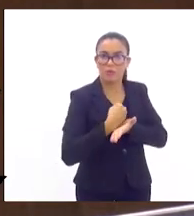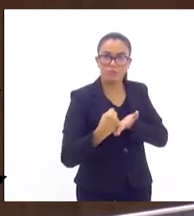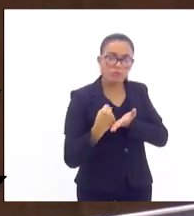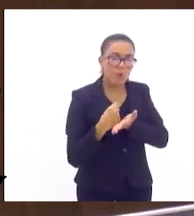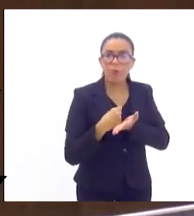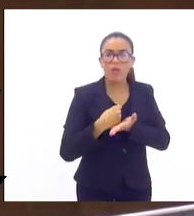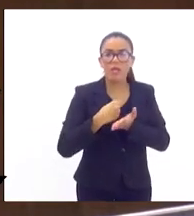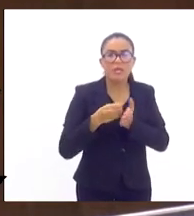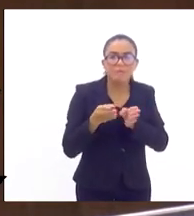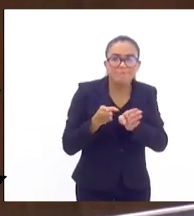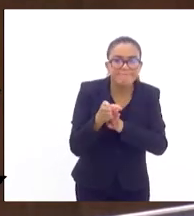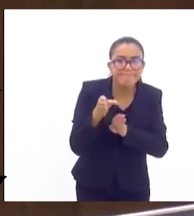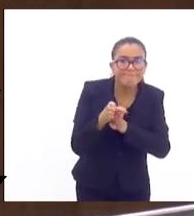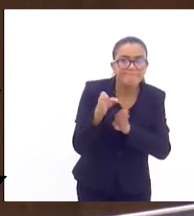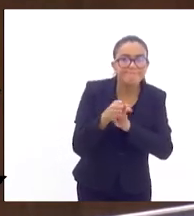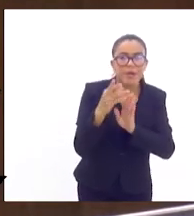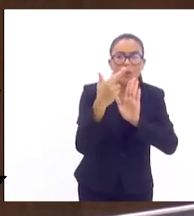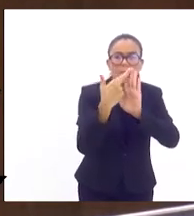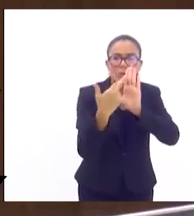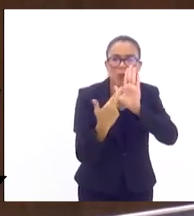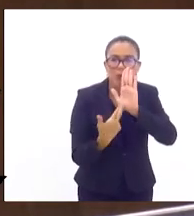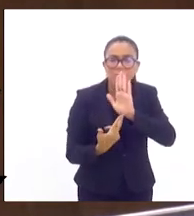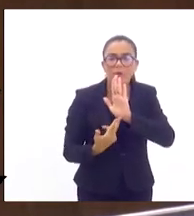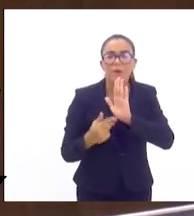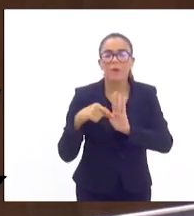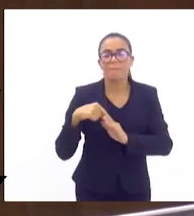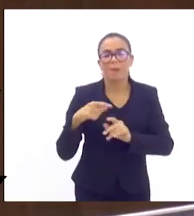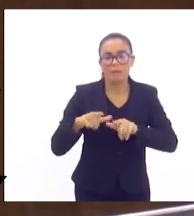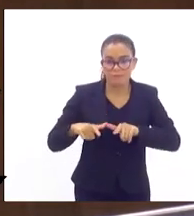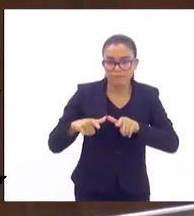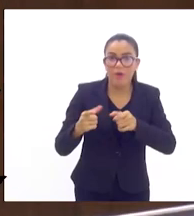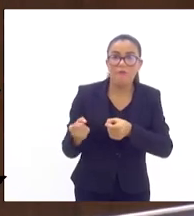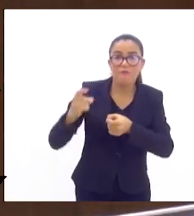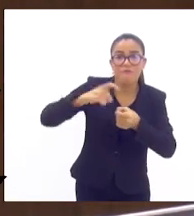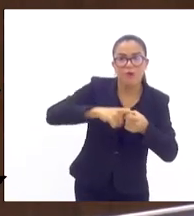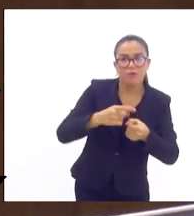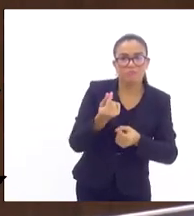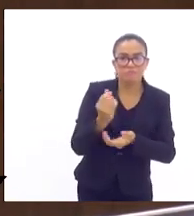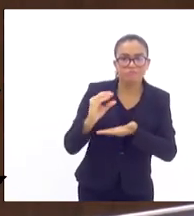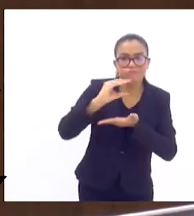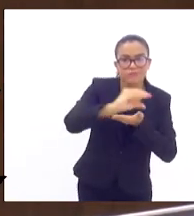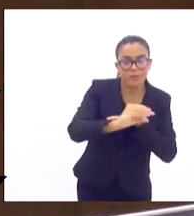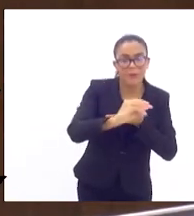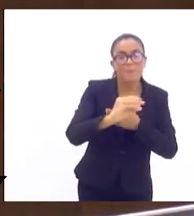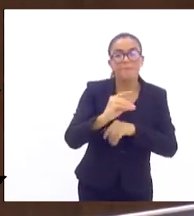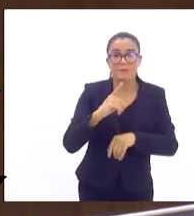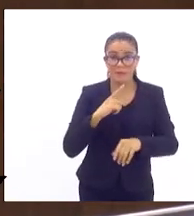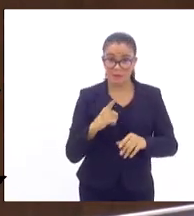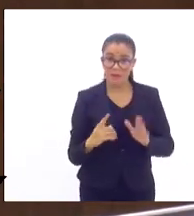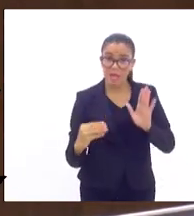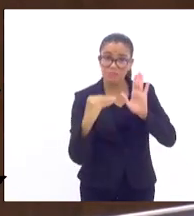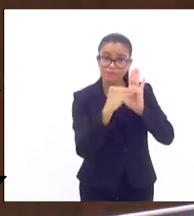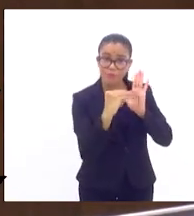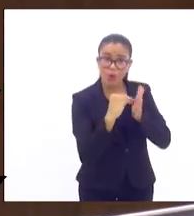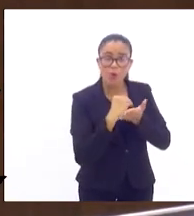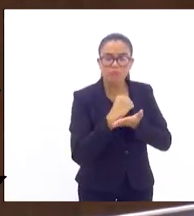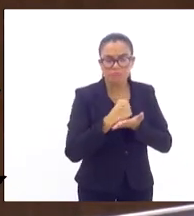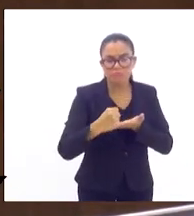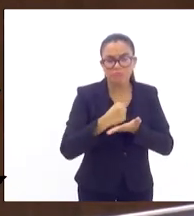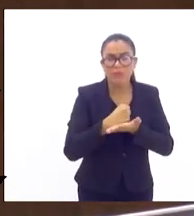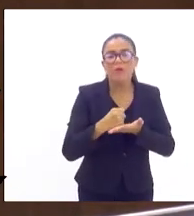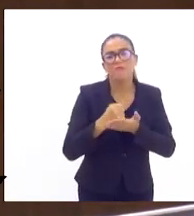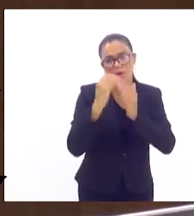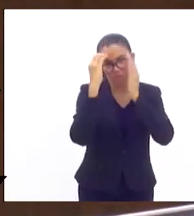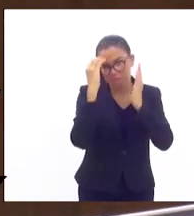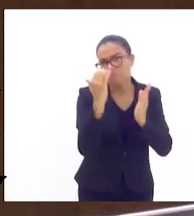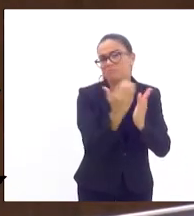os procedimentos e os critérios para que haja esse ressarcimento. Então, estando dentro desses critérios, cumprirá o que está previsto